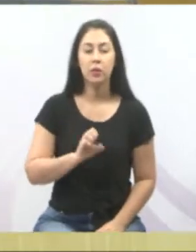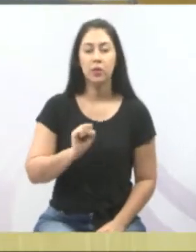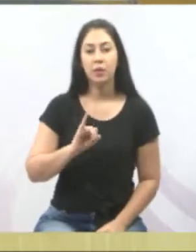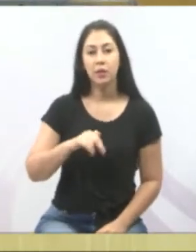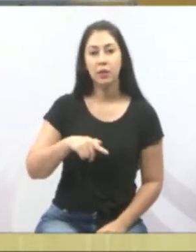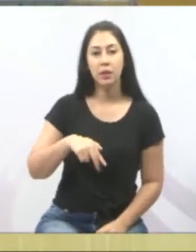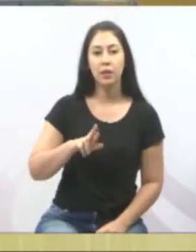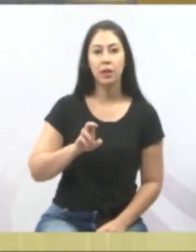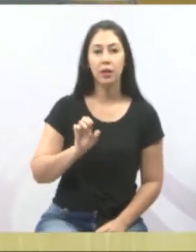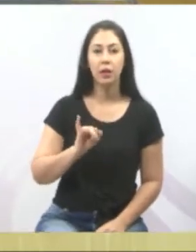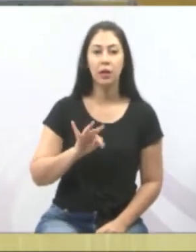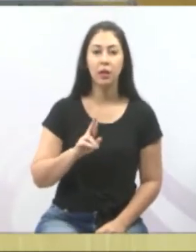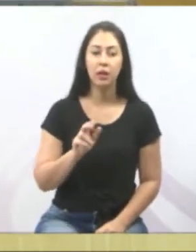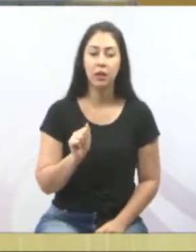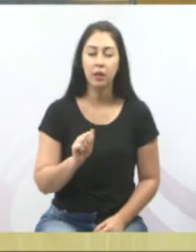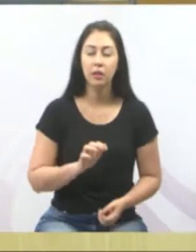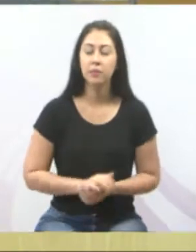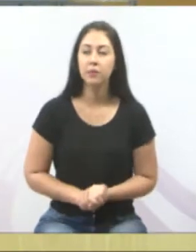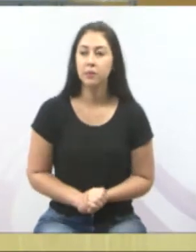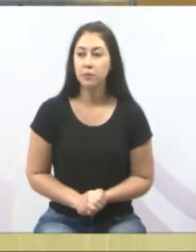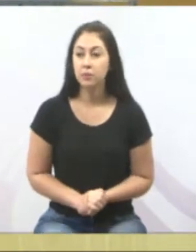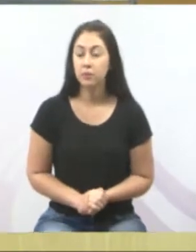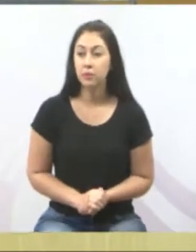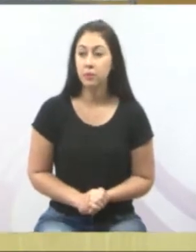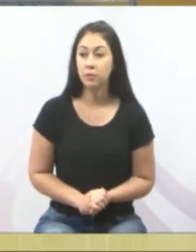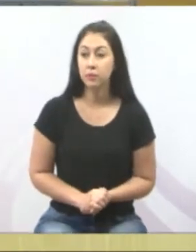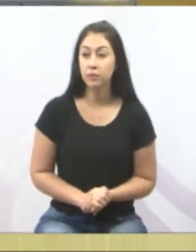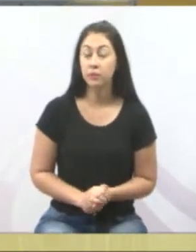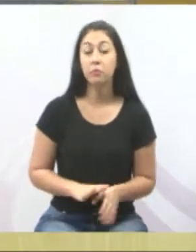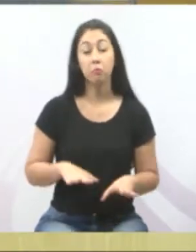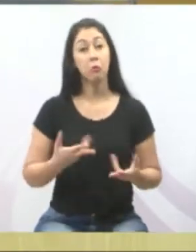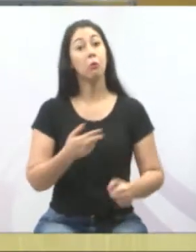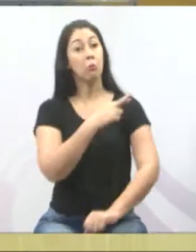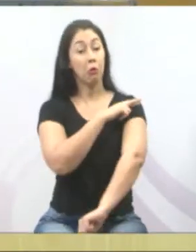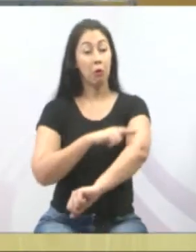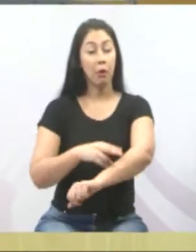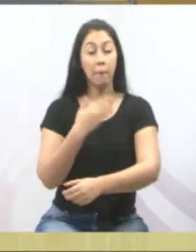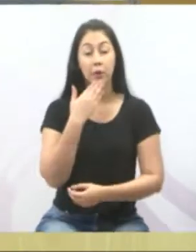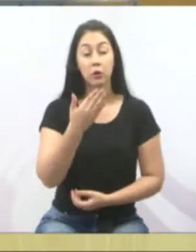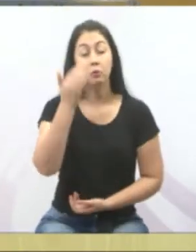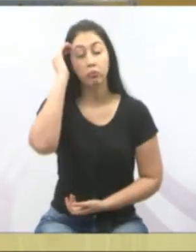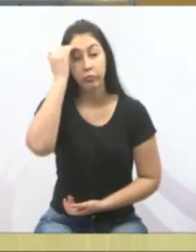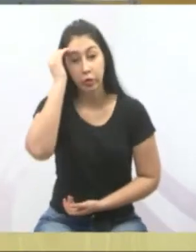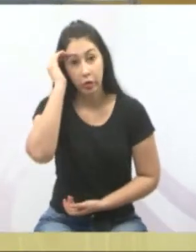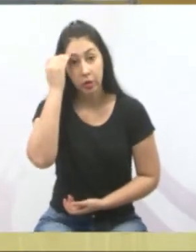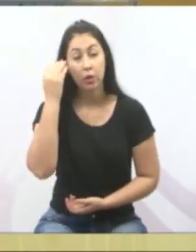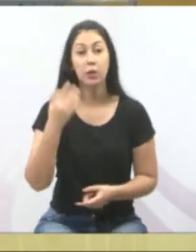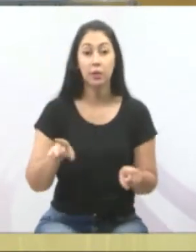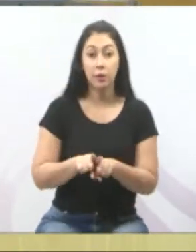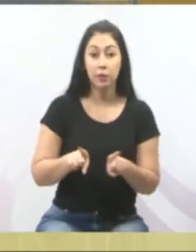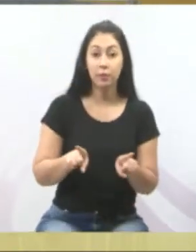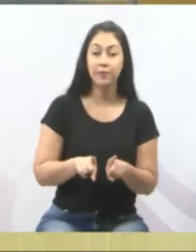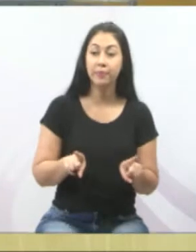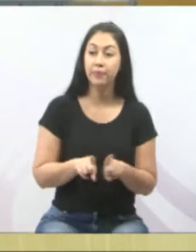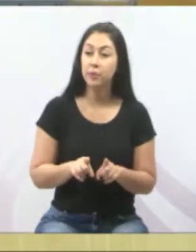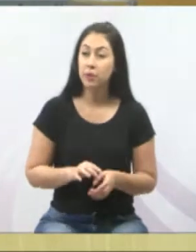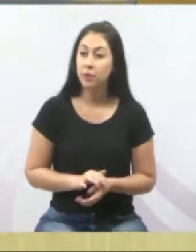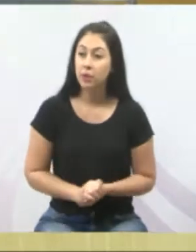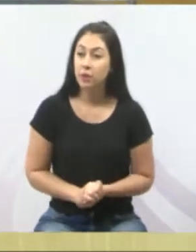ofício da arte literária. Feito esse registro, respeitosamente requeremos ao presidente dessa